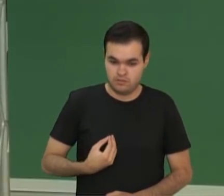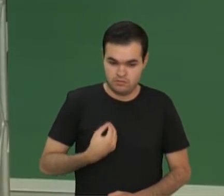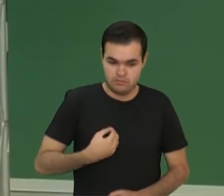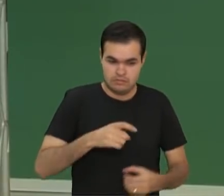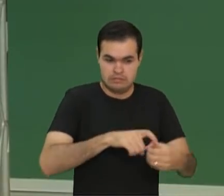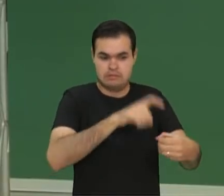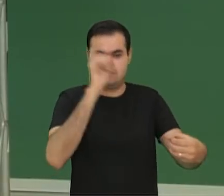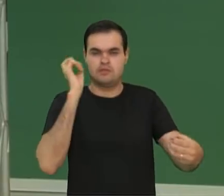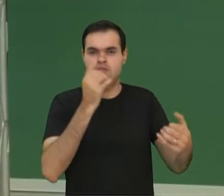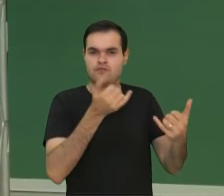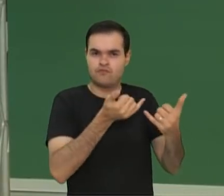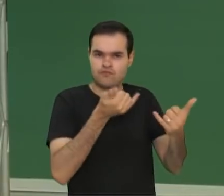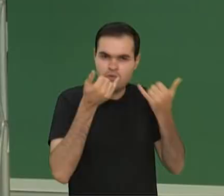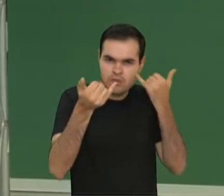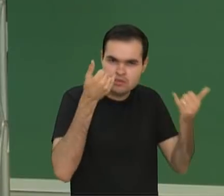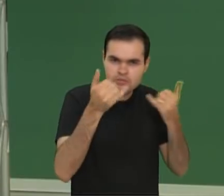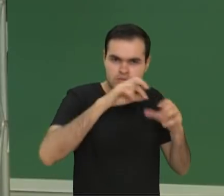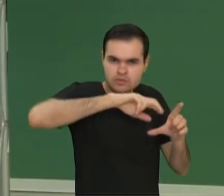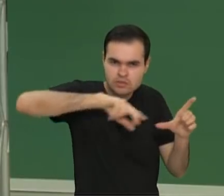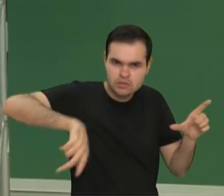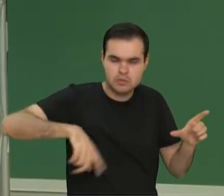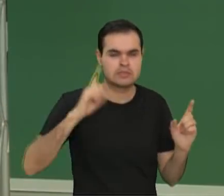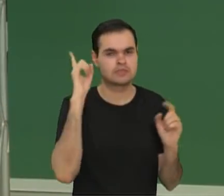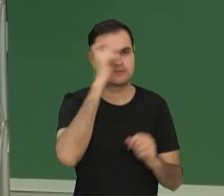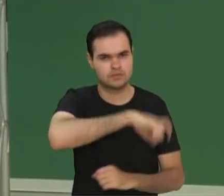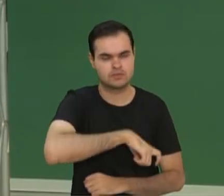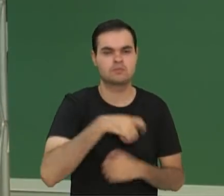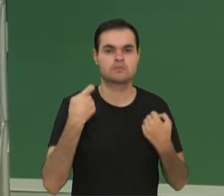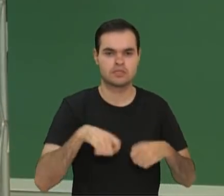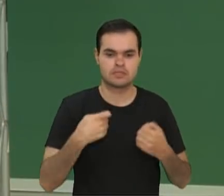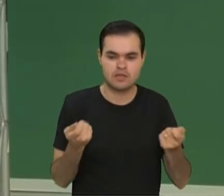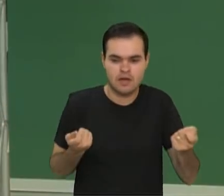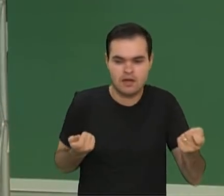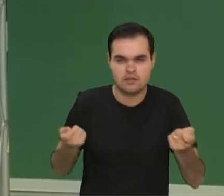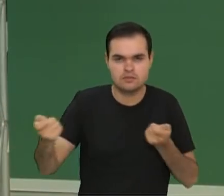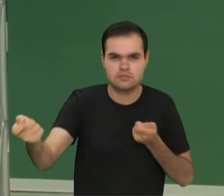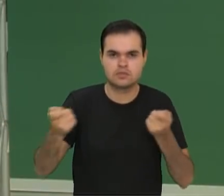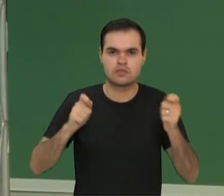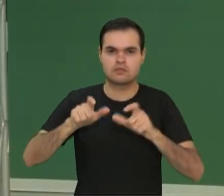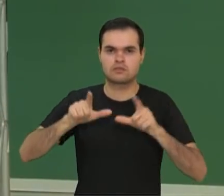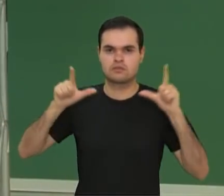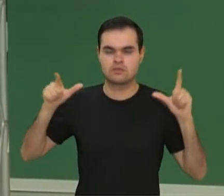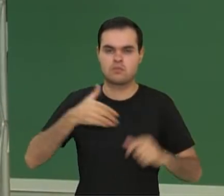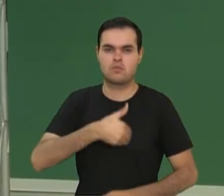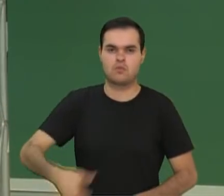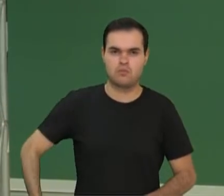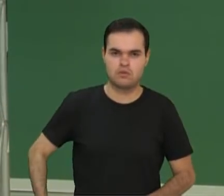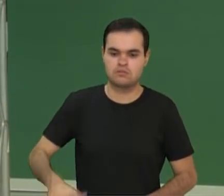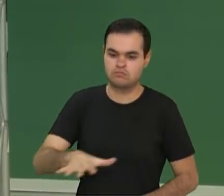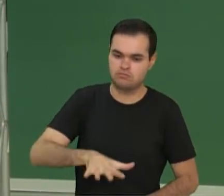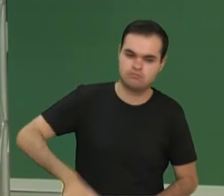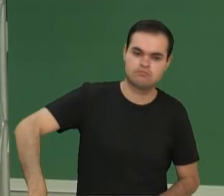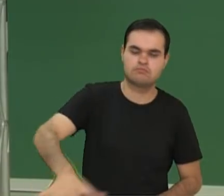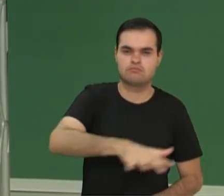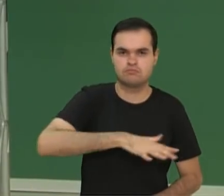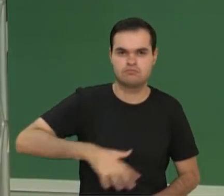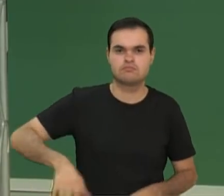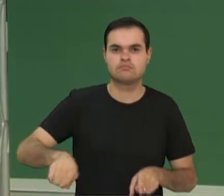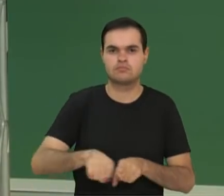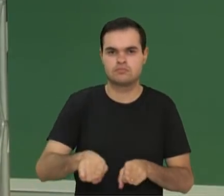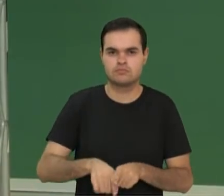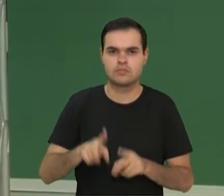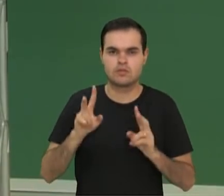informação digital, é preciso administrar a imagem pública em um ambiente em que até aspirantes